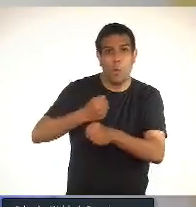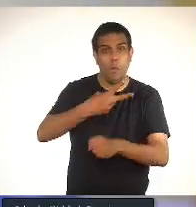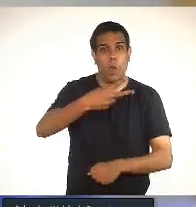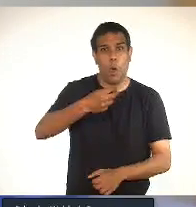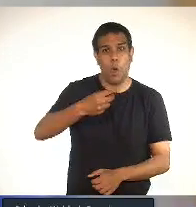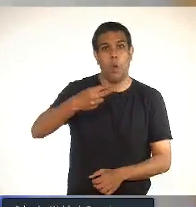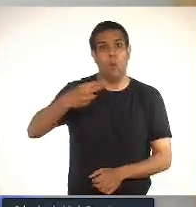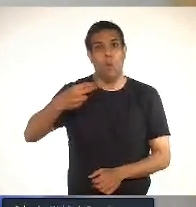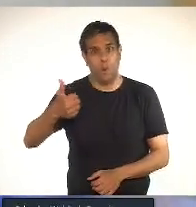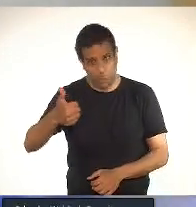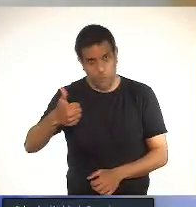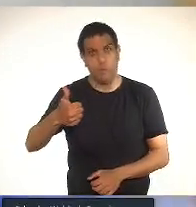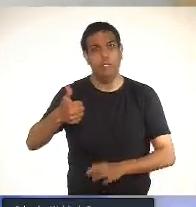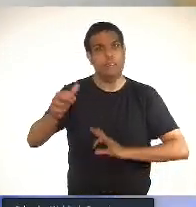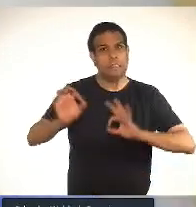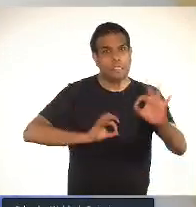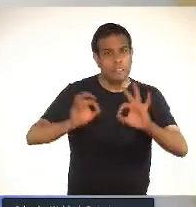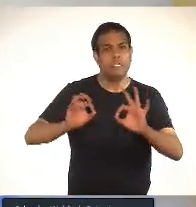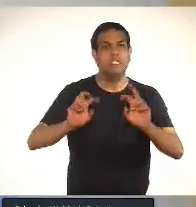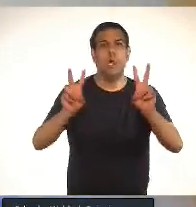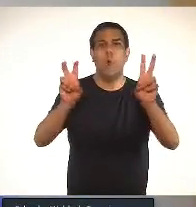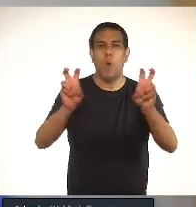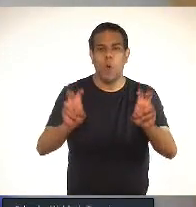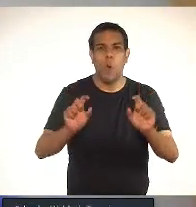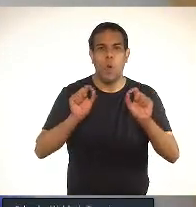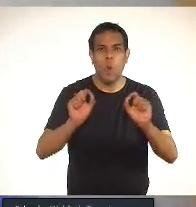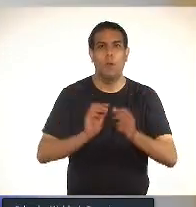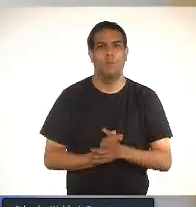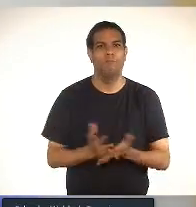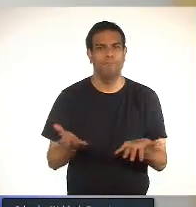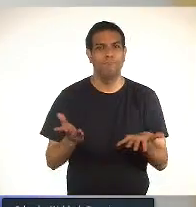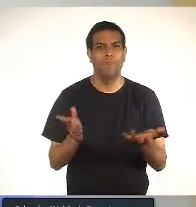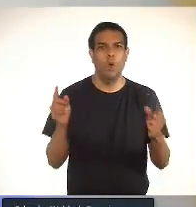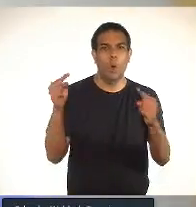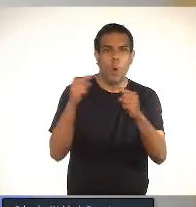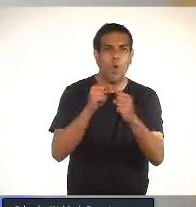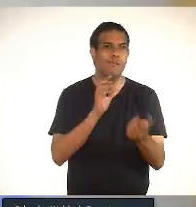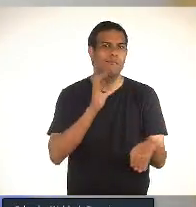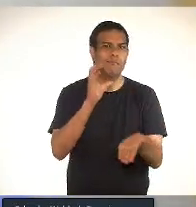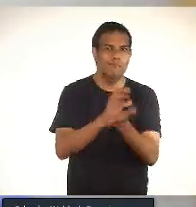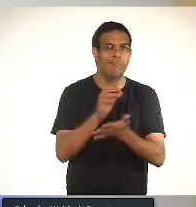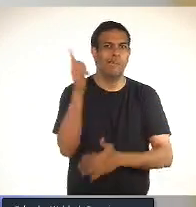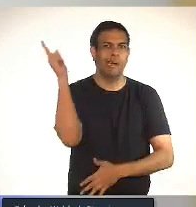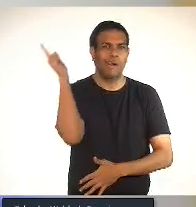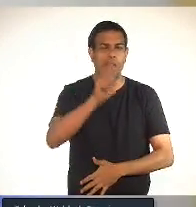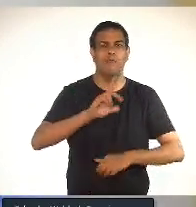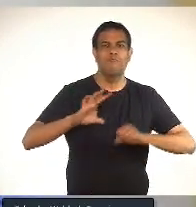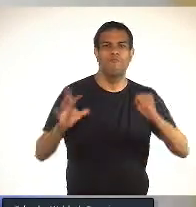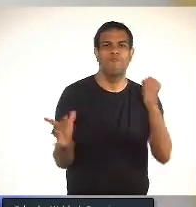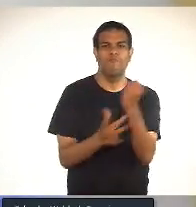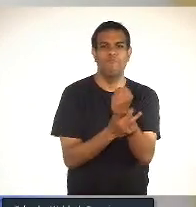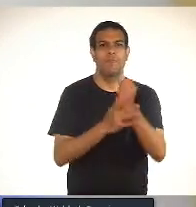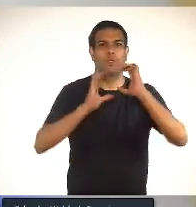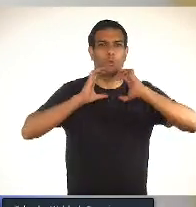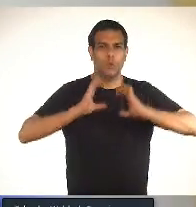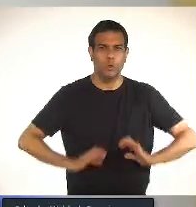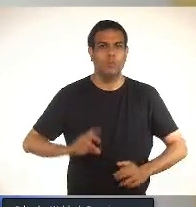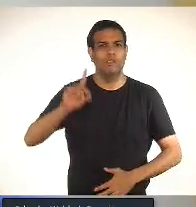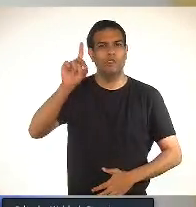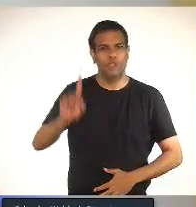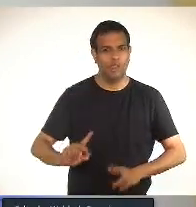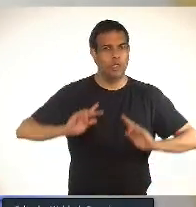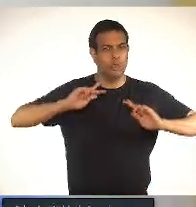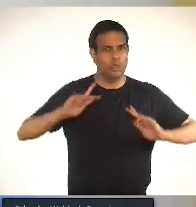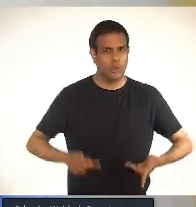dar, digamos, tratamento e execução a esses recursos, de modo a fortalecer a cidadania, os direitos, as